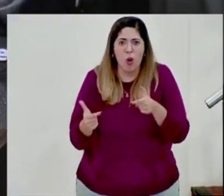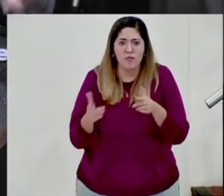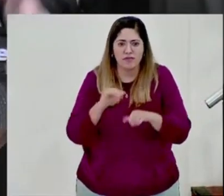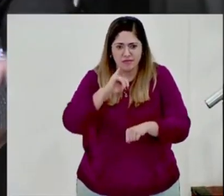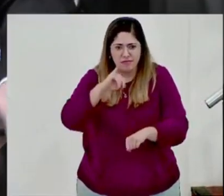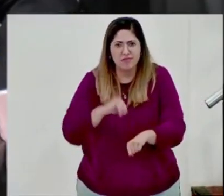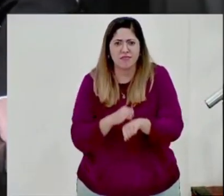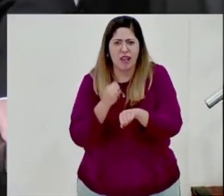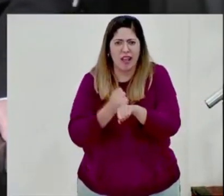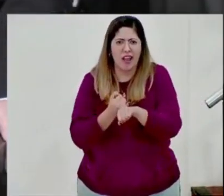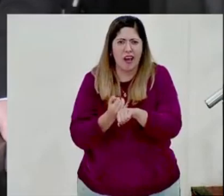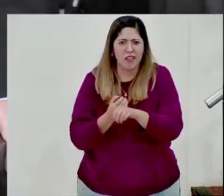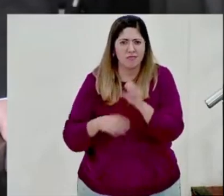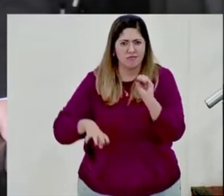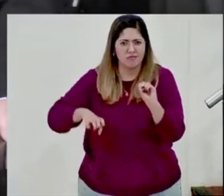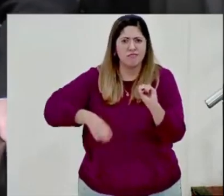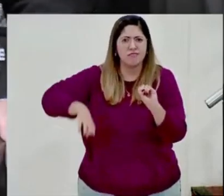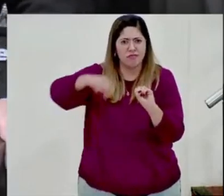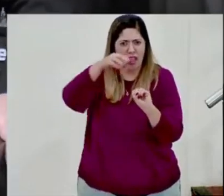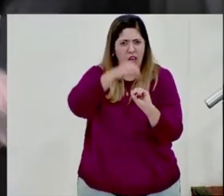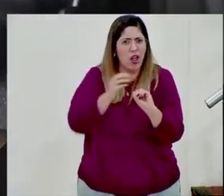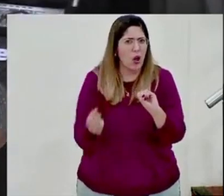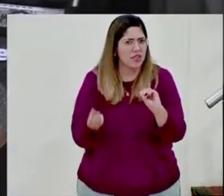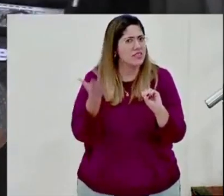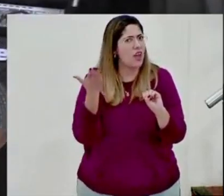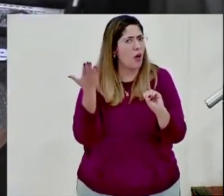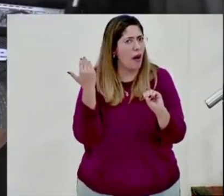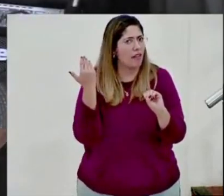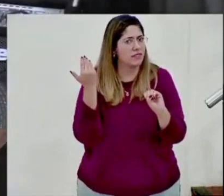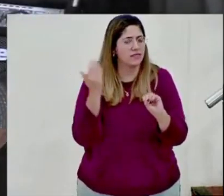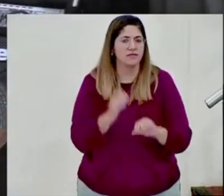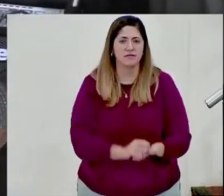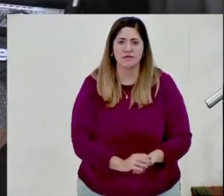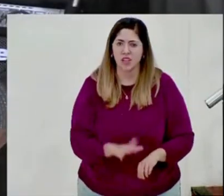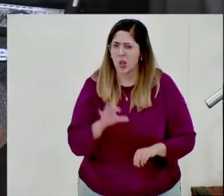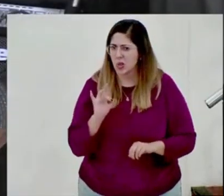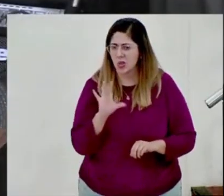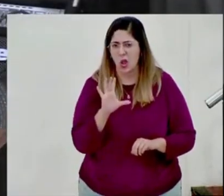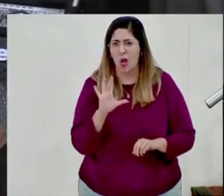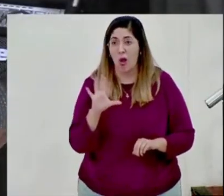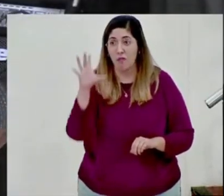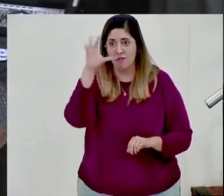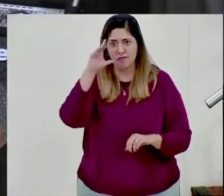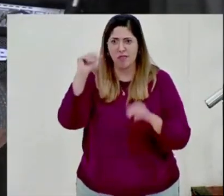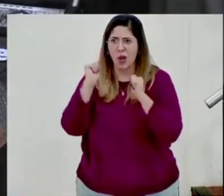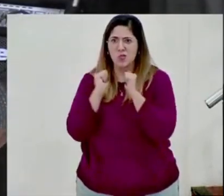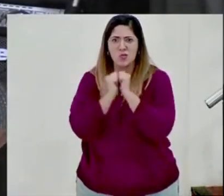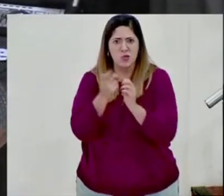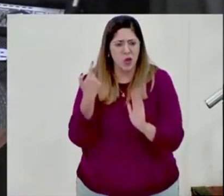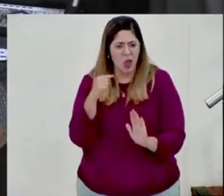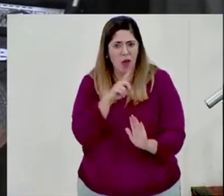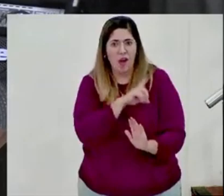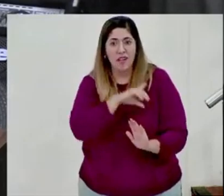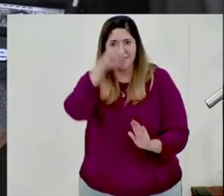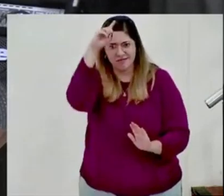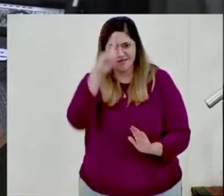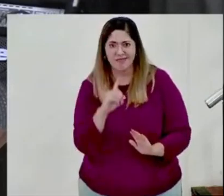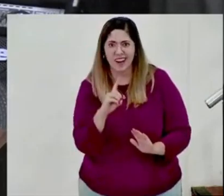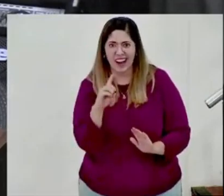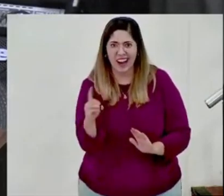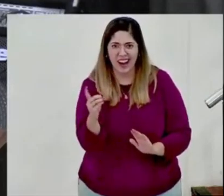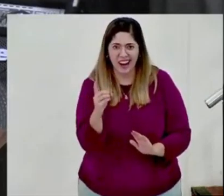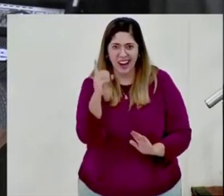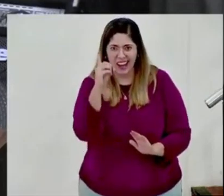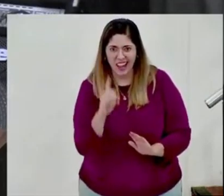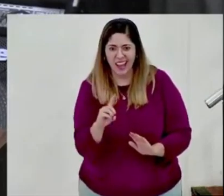Jerusalém na época do Senaqueribe. Eu também não estou falando só do Deus conosco, que virá habitar no meio do seu povo